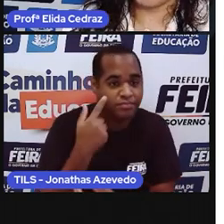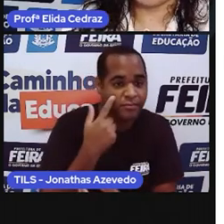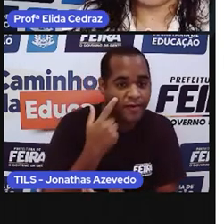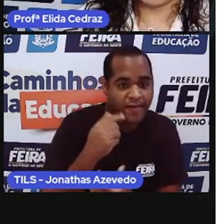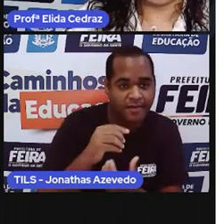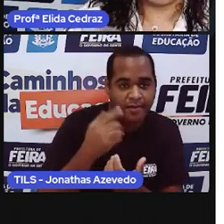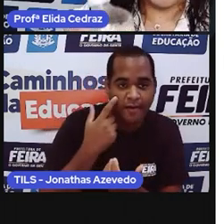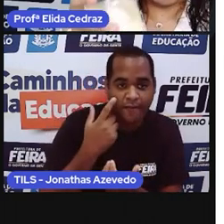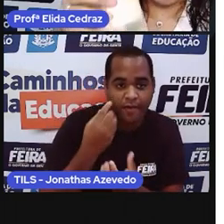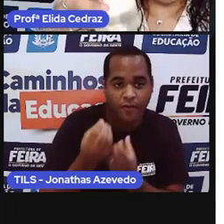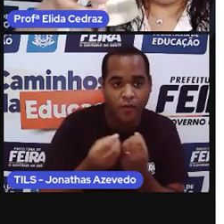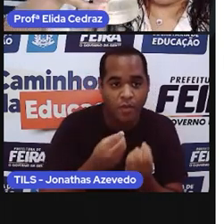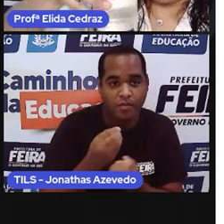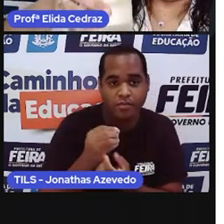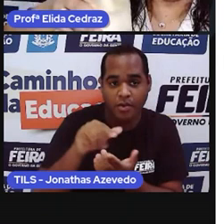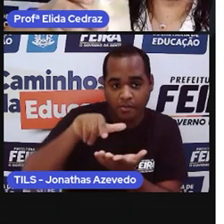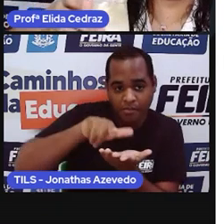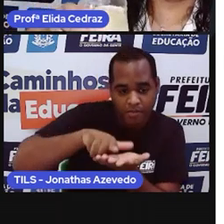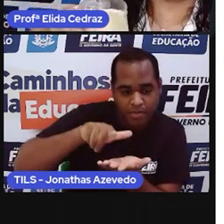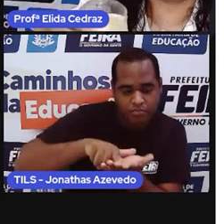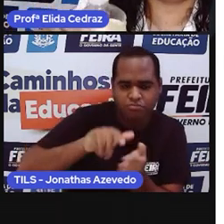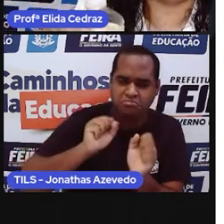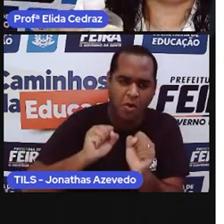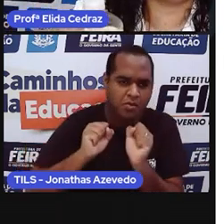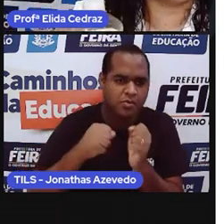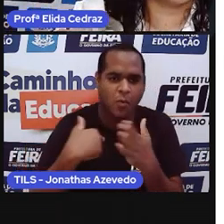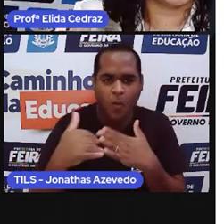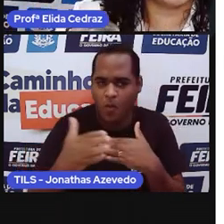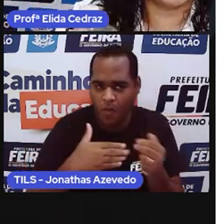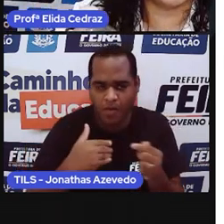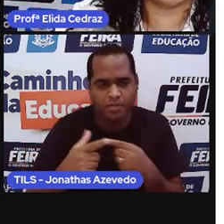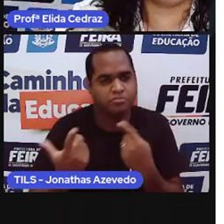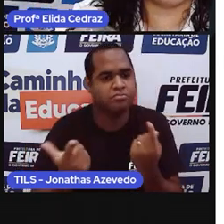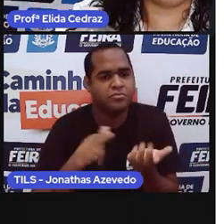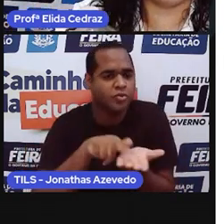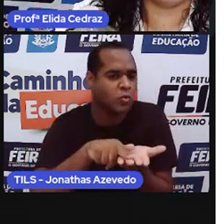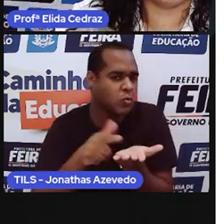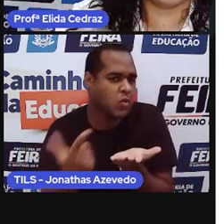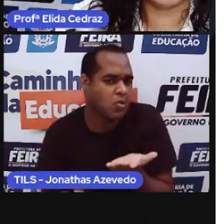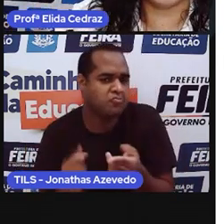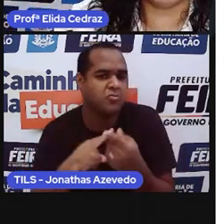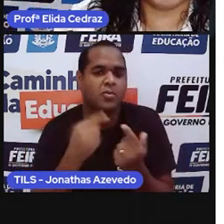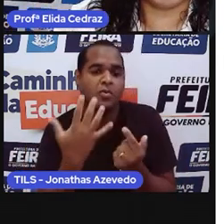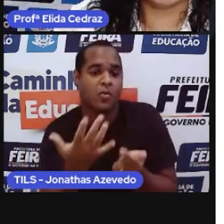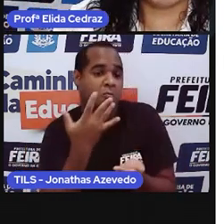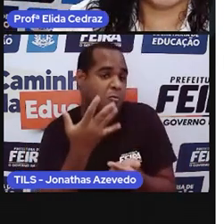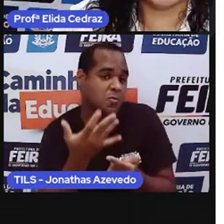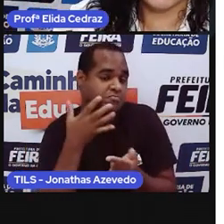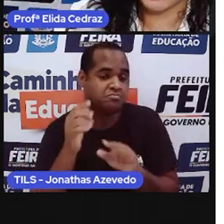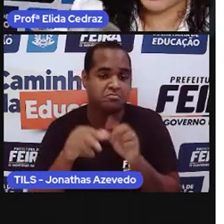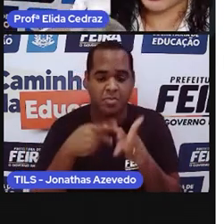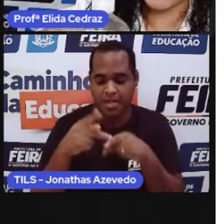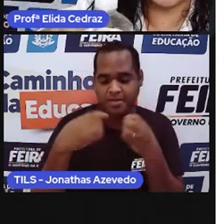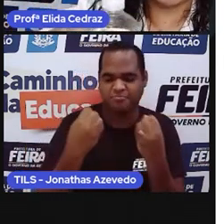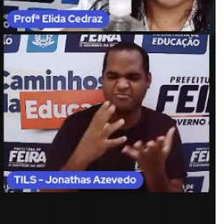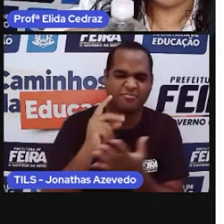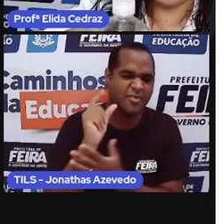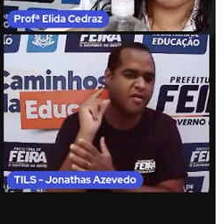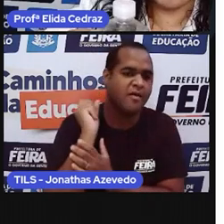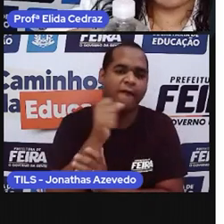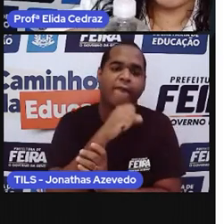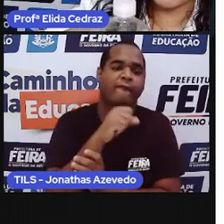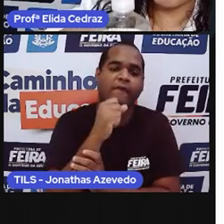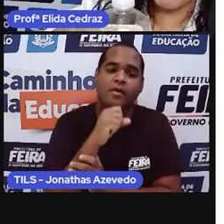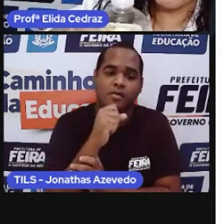chegar, pega um papel, pode ser jornal, papel colorido, papel de presente antigo,